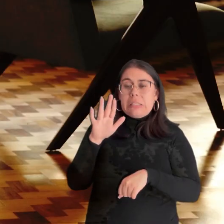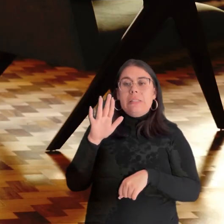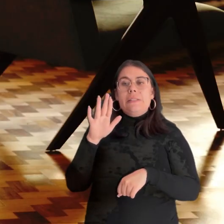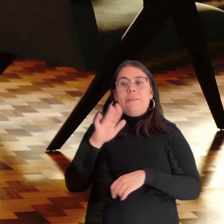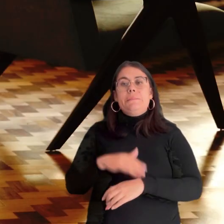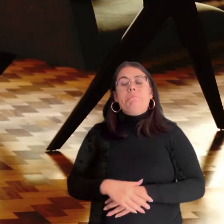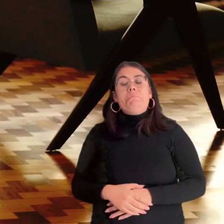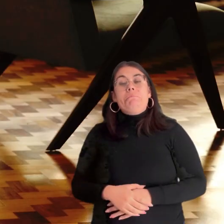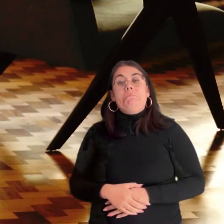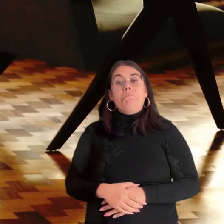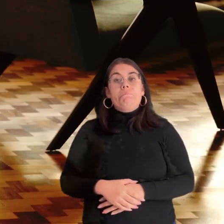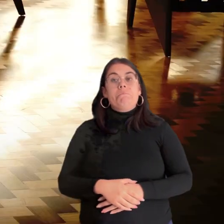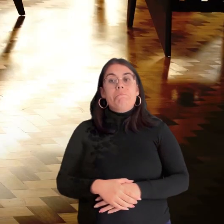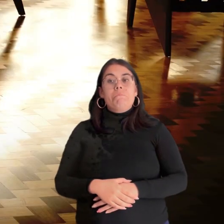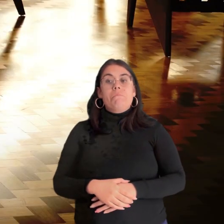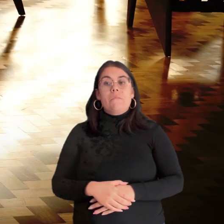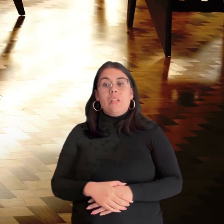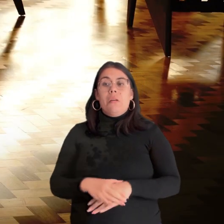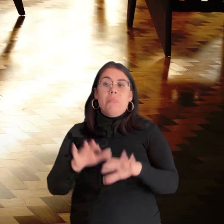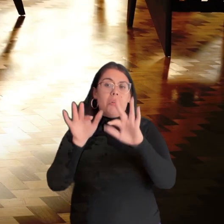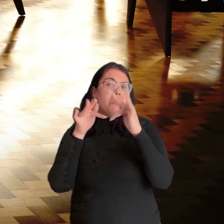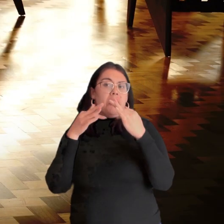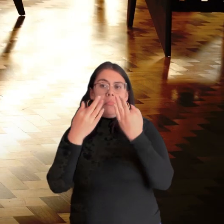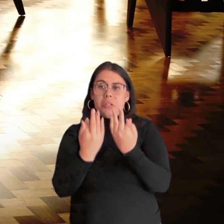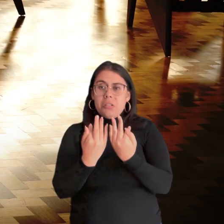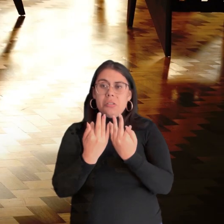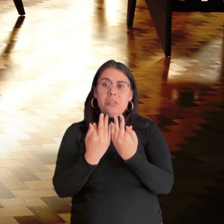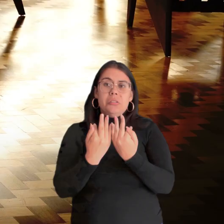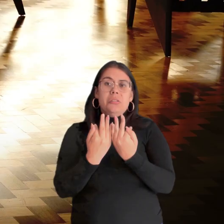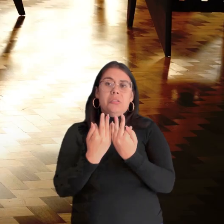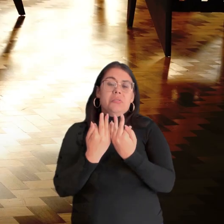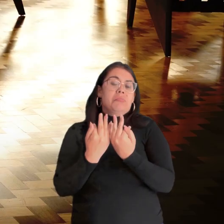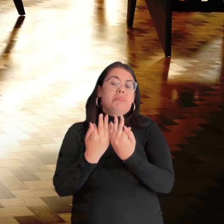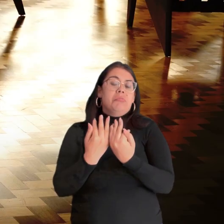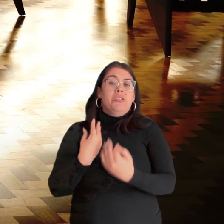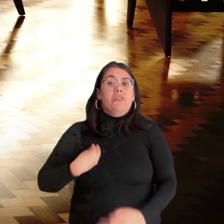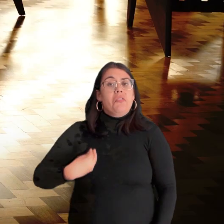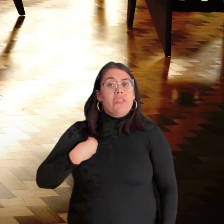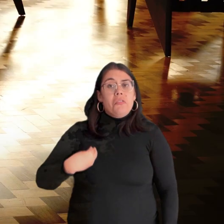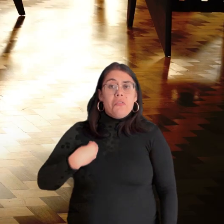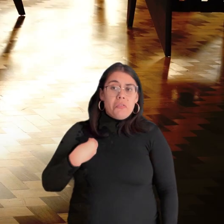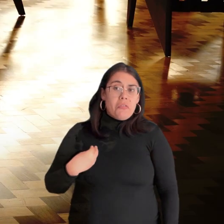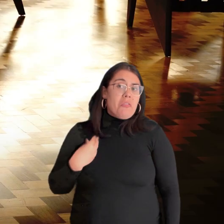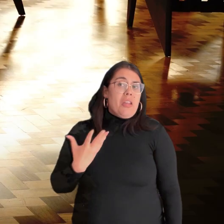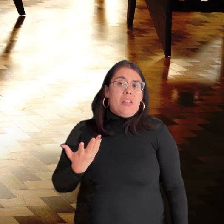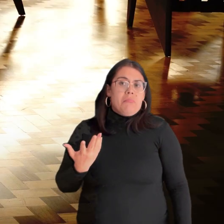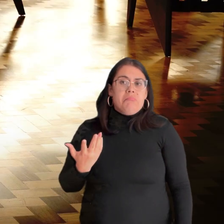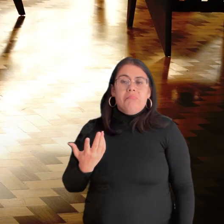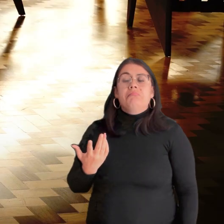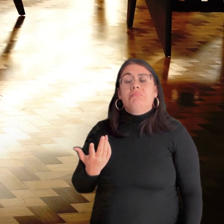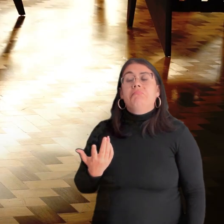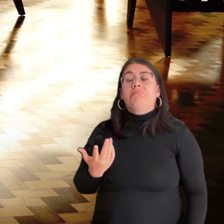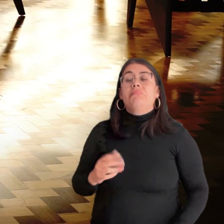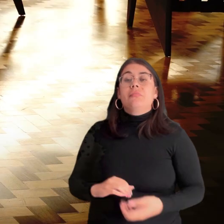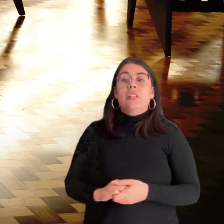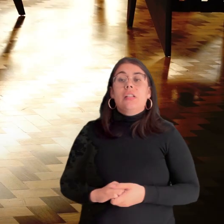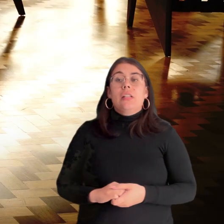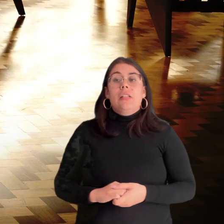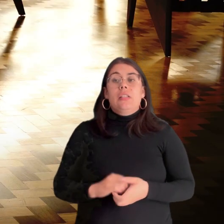de classe média morarem. Então essa origem da casa, eu contei, e a origem da nossa